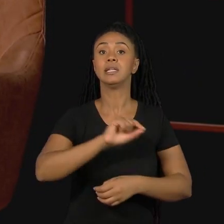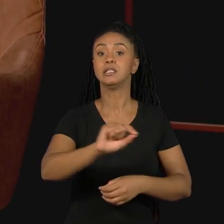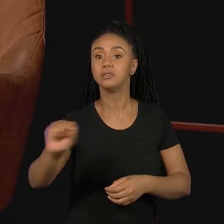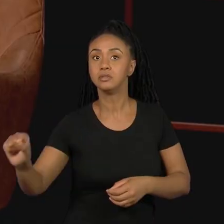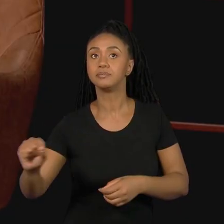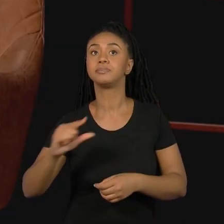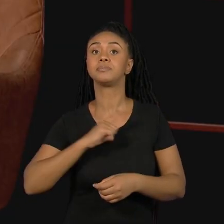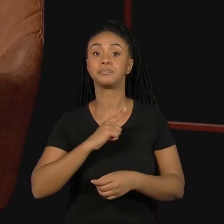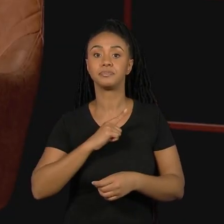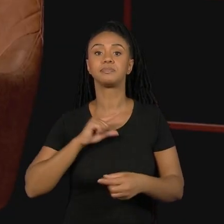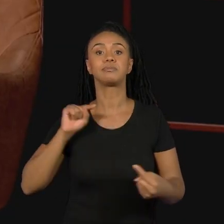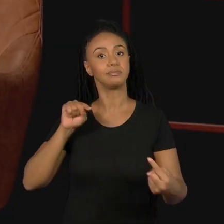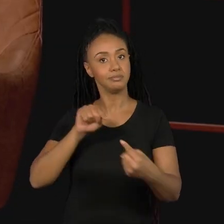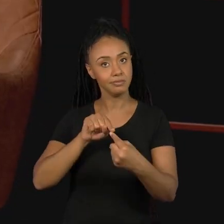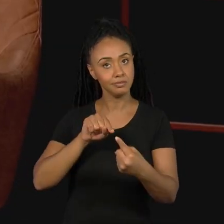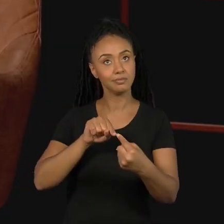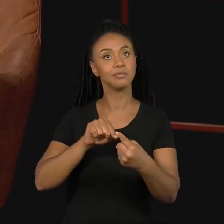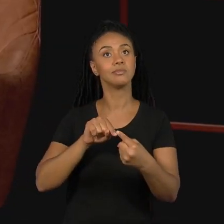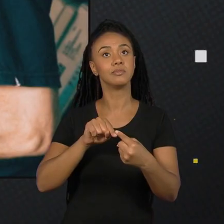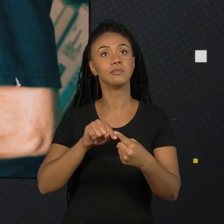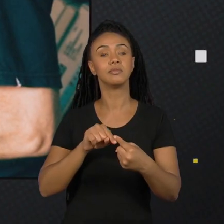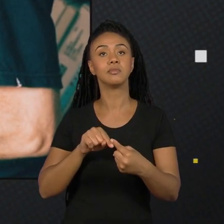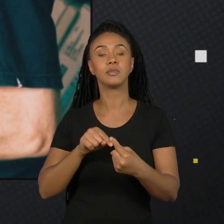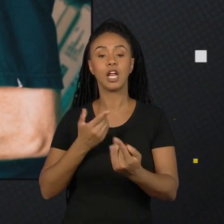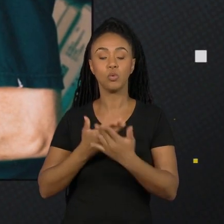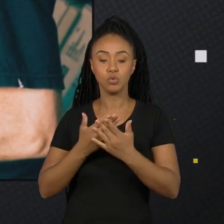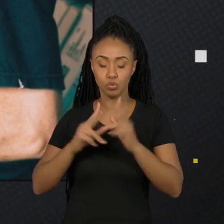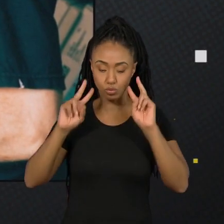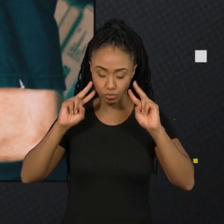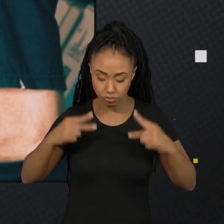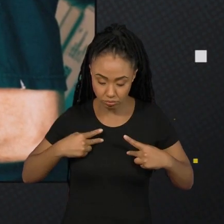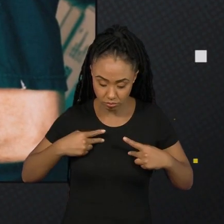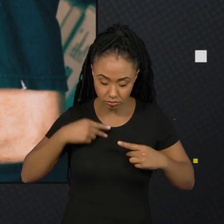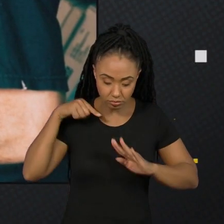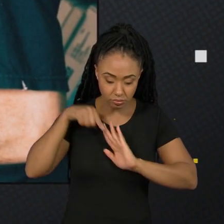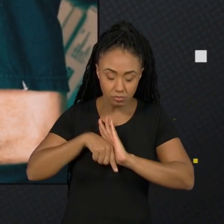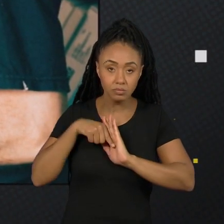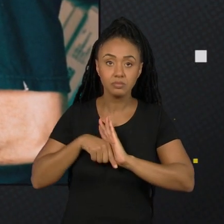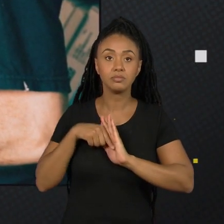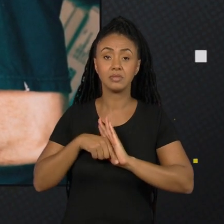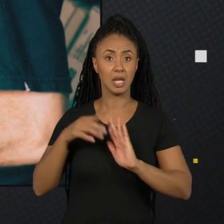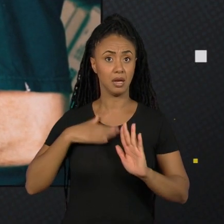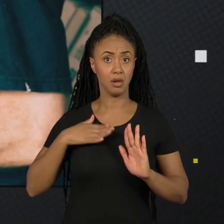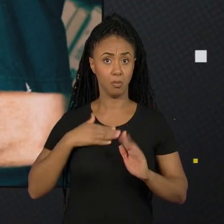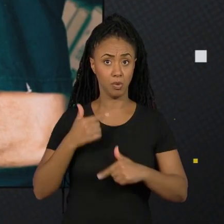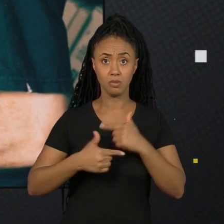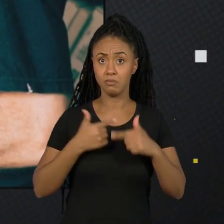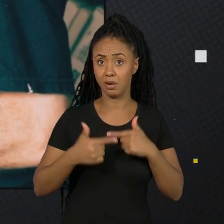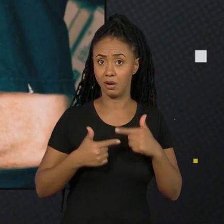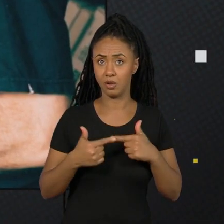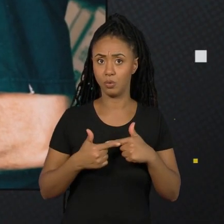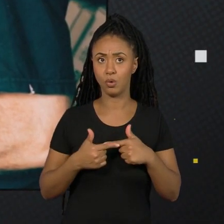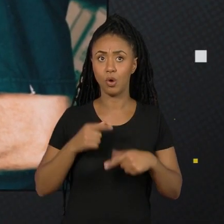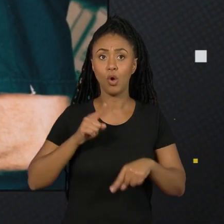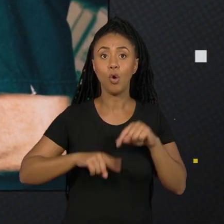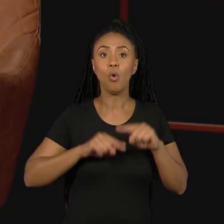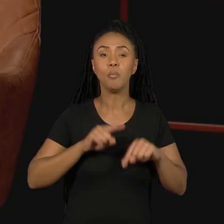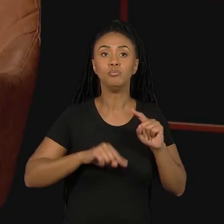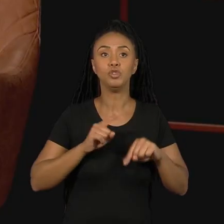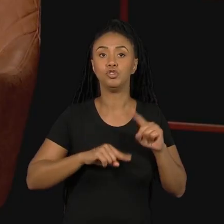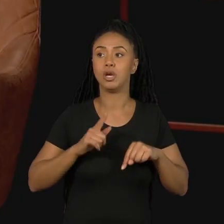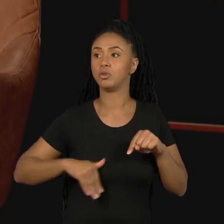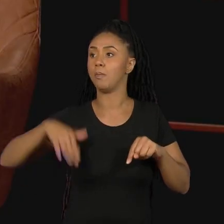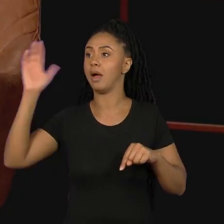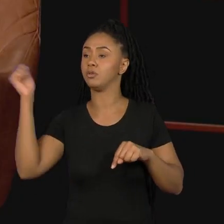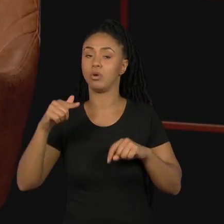ligados a uma disputa com você mesmo. Na minha coleção não tem nenhum objeto competitivo entre duas